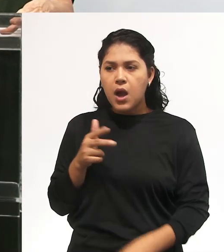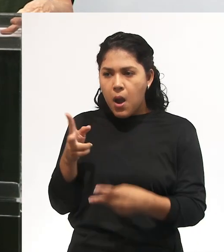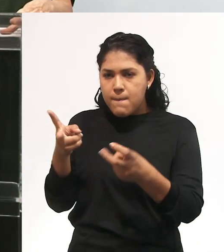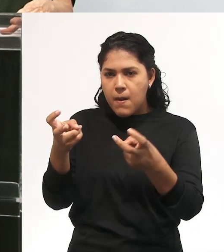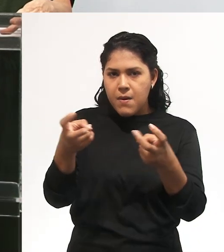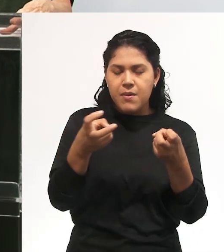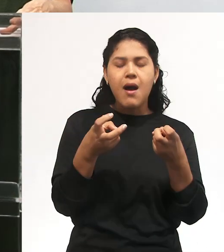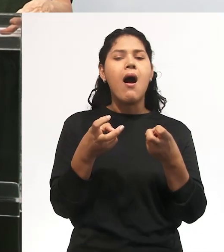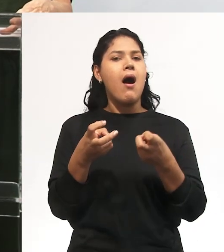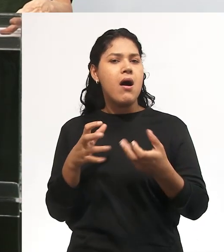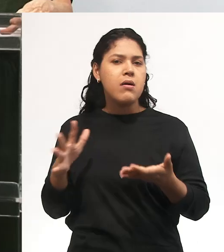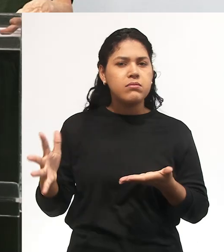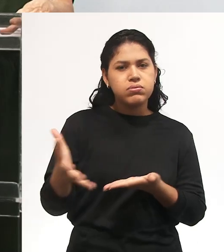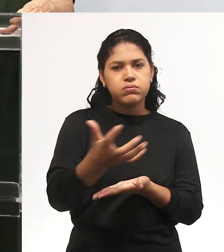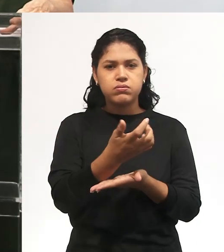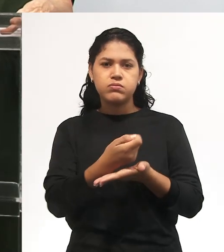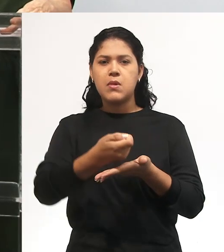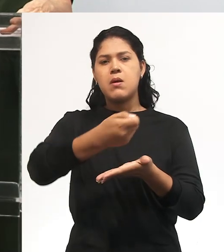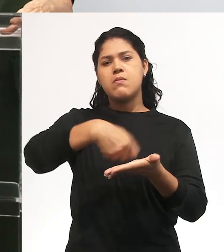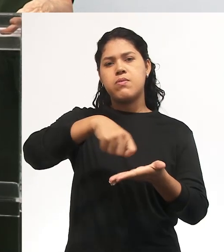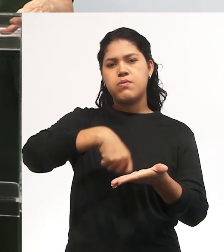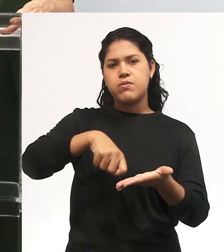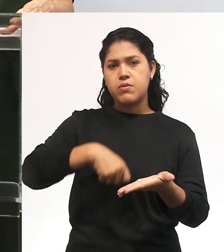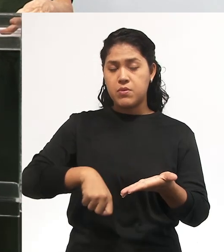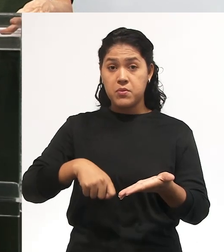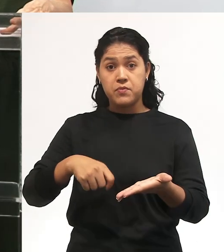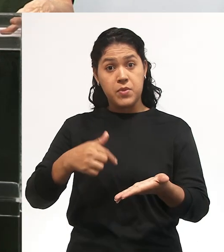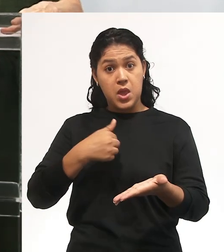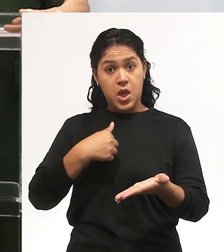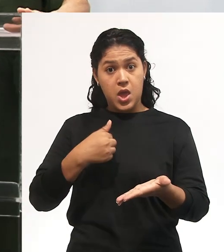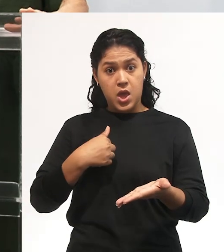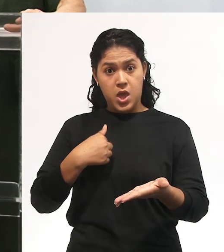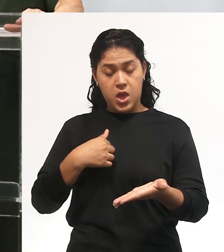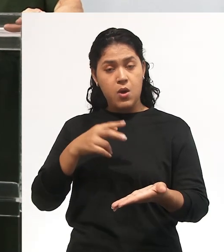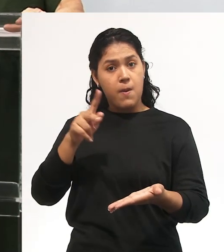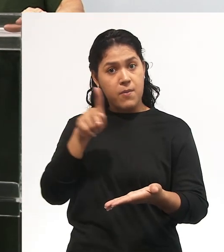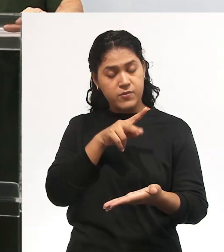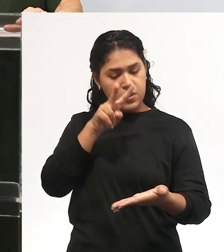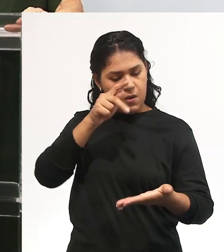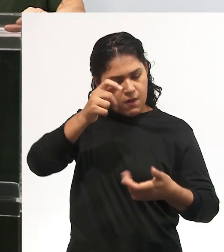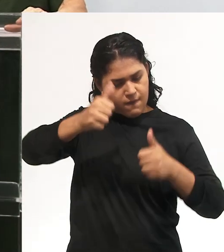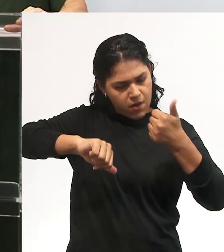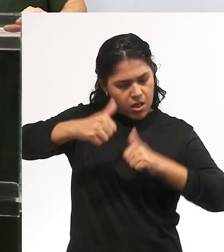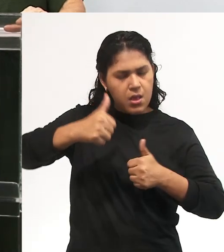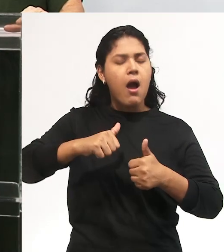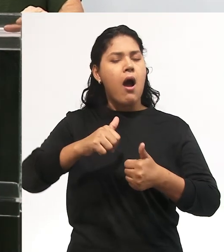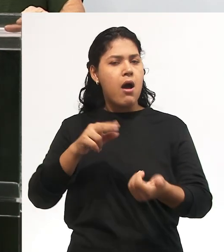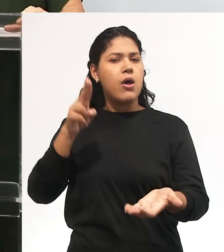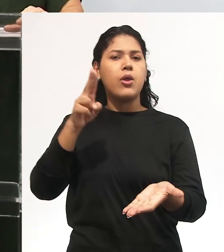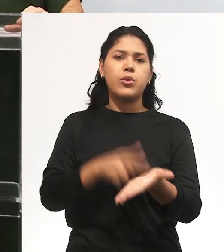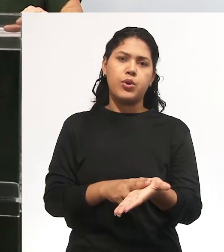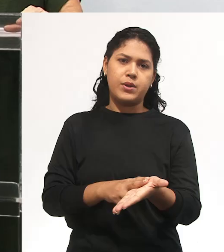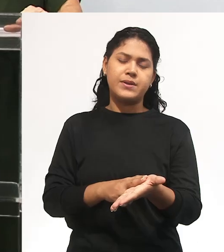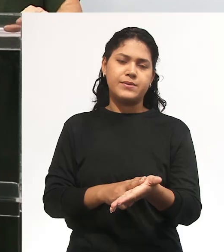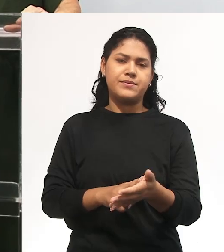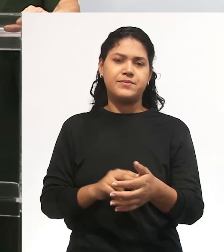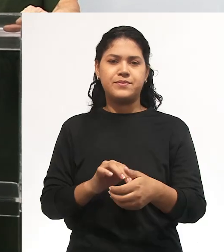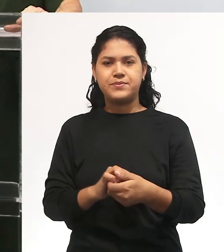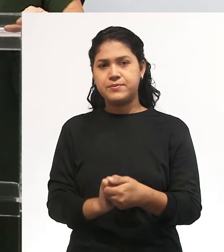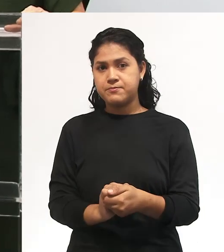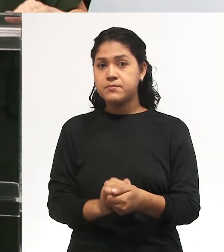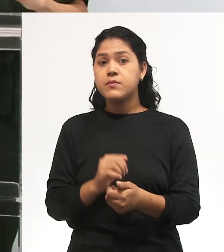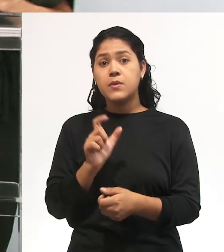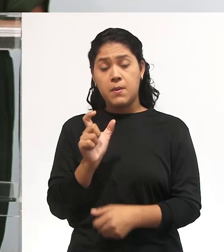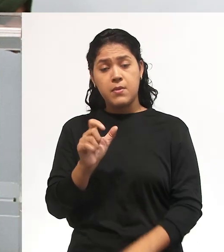garantindo determinados tópicos. E eu vou ler aquele relatório, vou avaliar e vou atribuir uma nota.